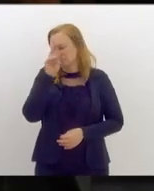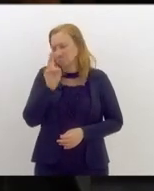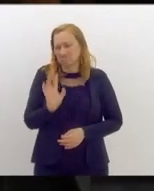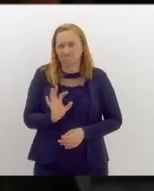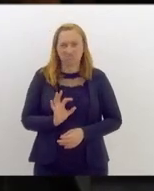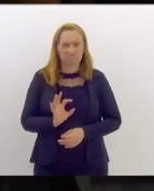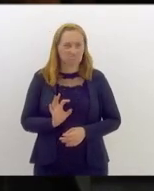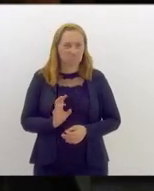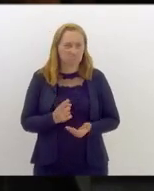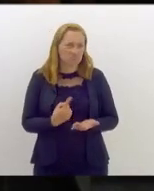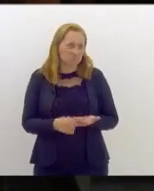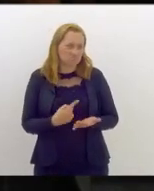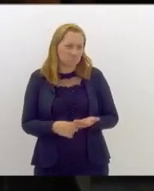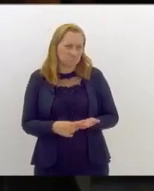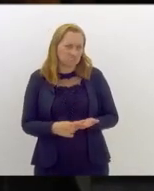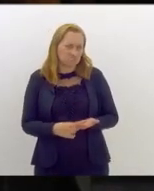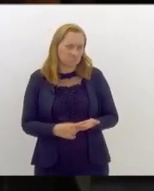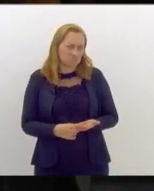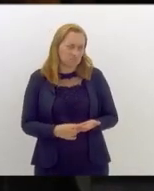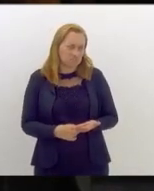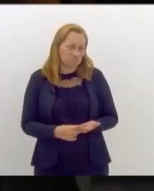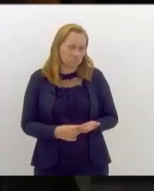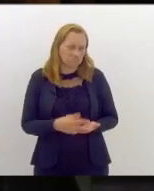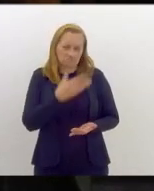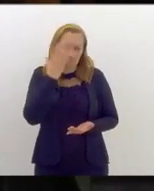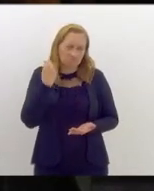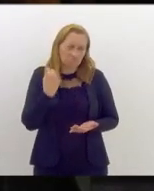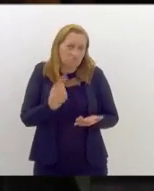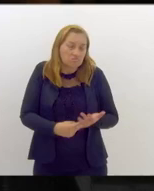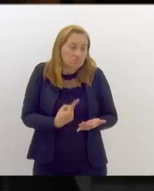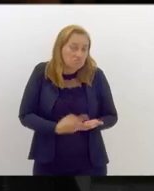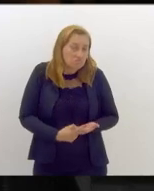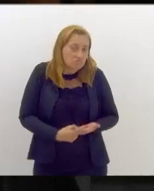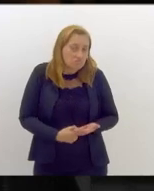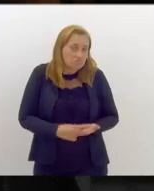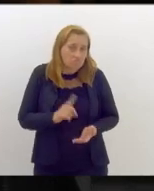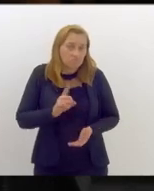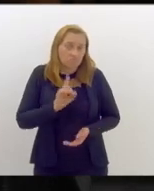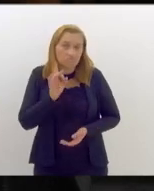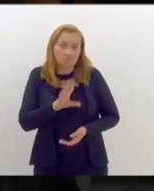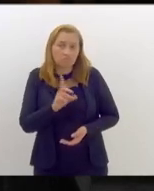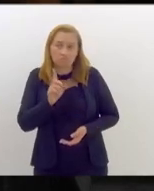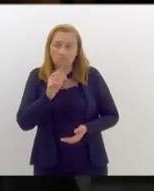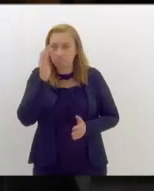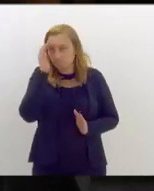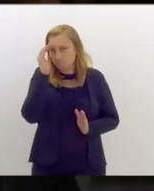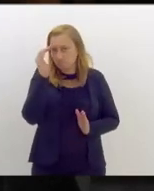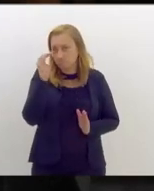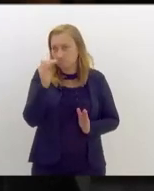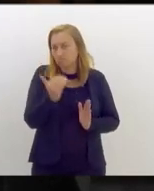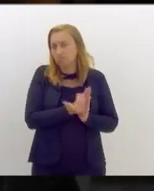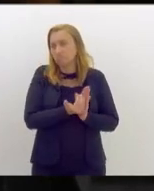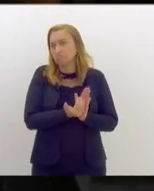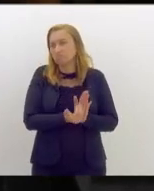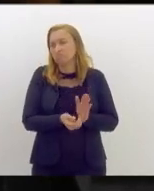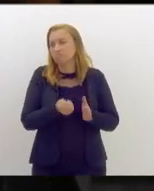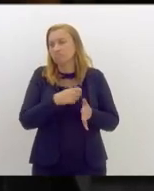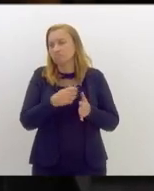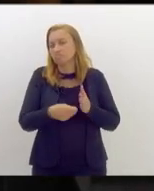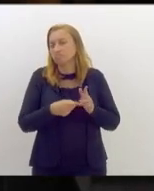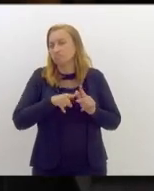acordo ele diz considerar esse acordo e não só não cumprir esse calendário de